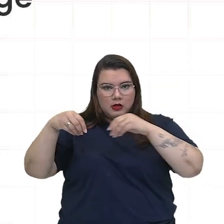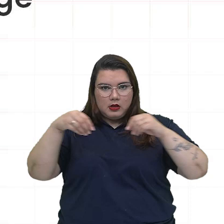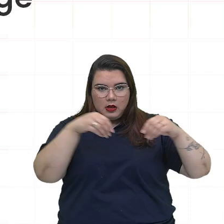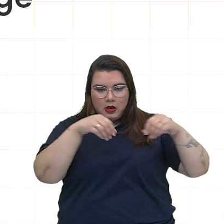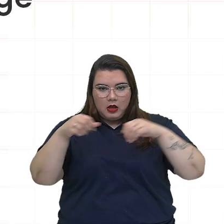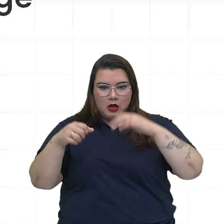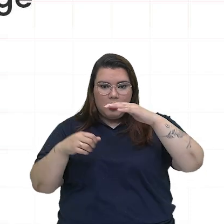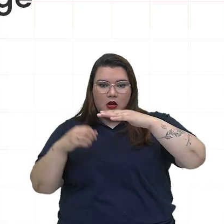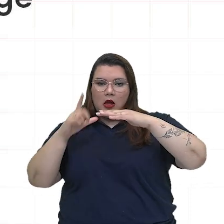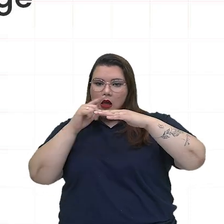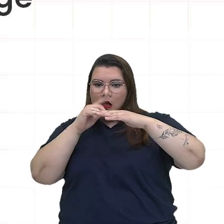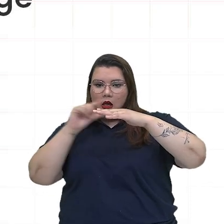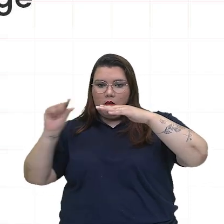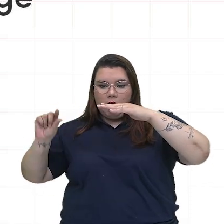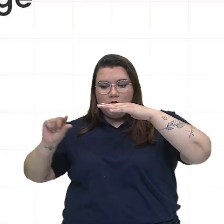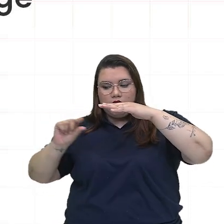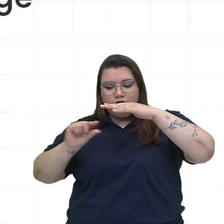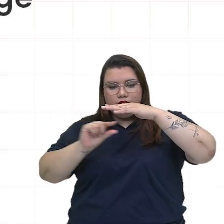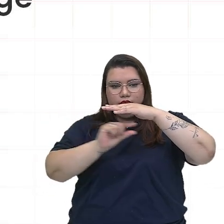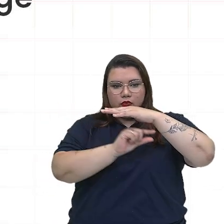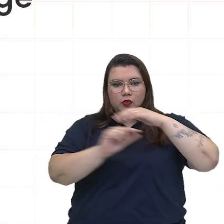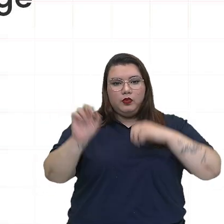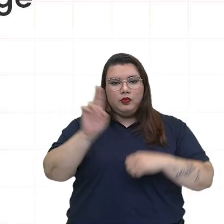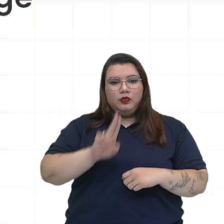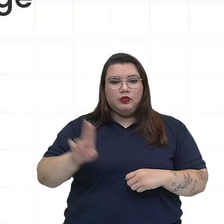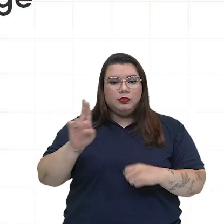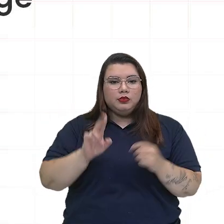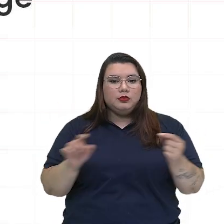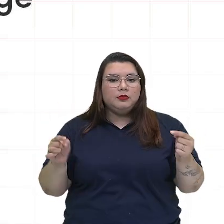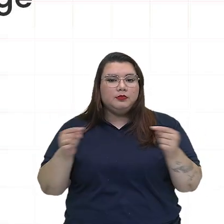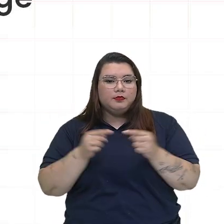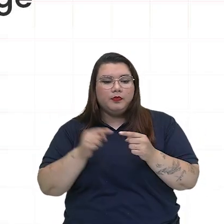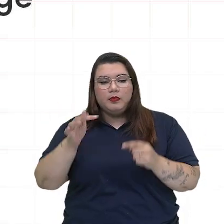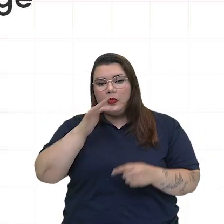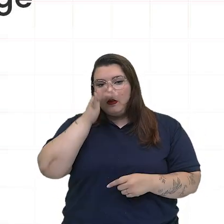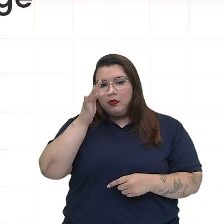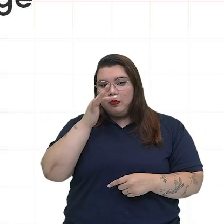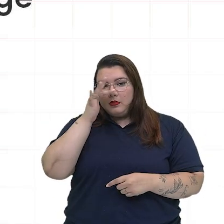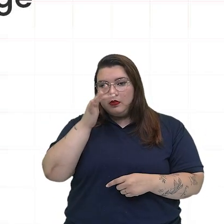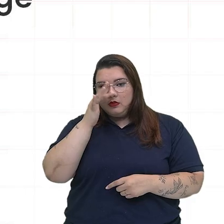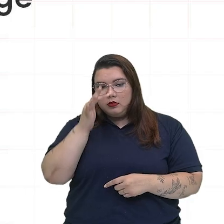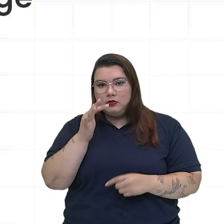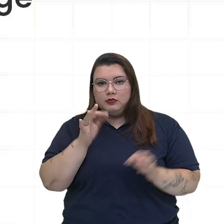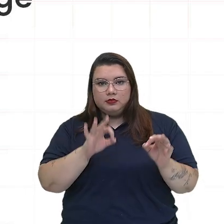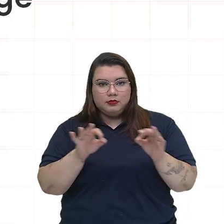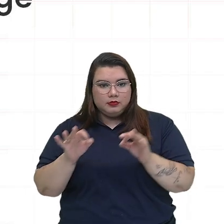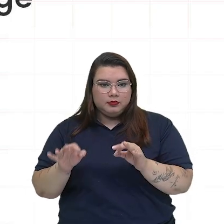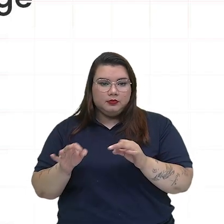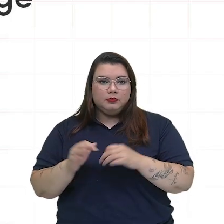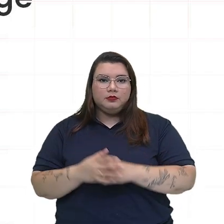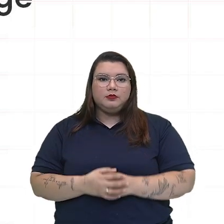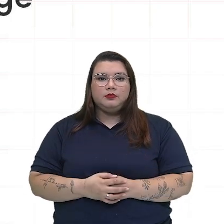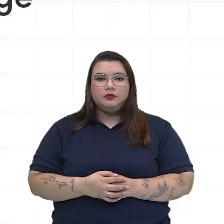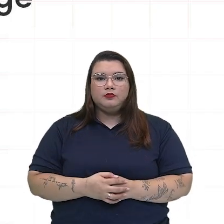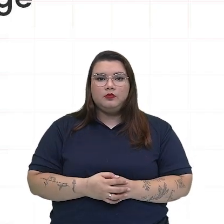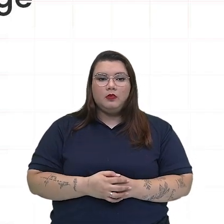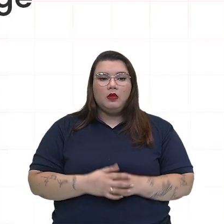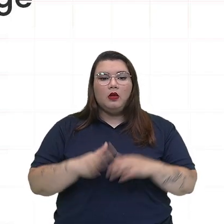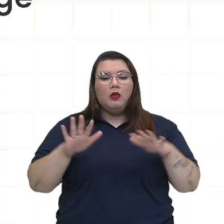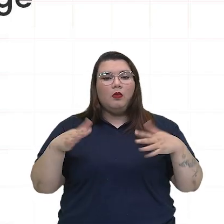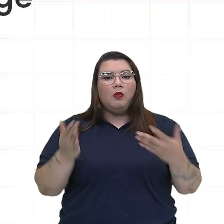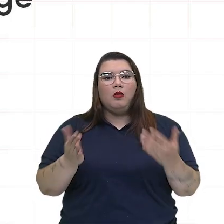da superfície do solo. Muito utilizado, lógico, para as plantas que estão abaixo ali do solo, tá?